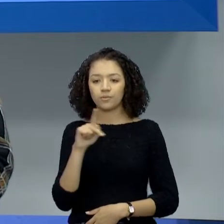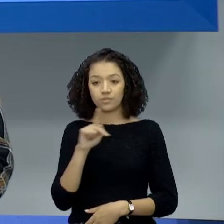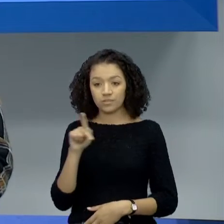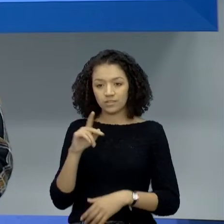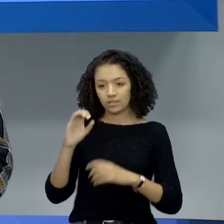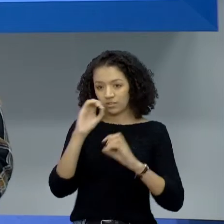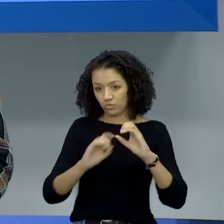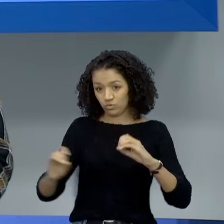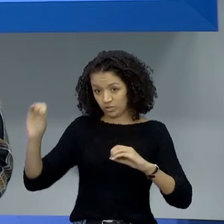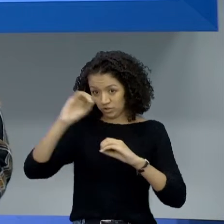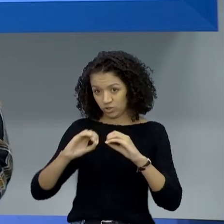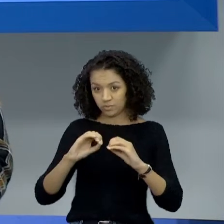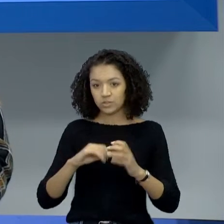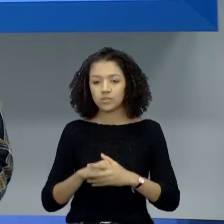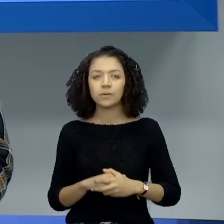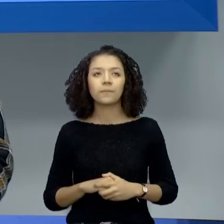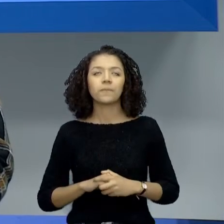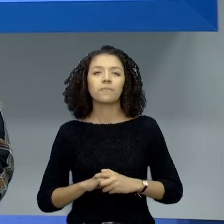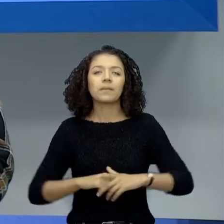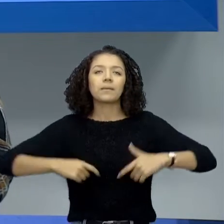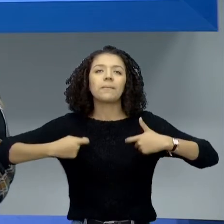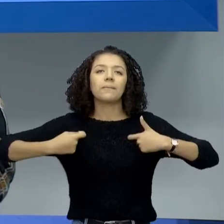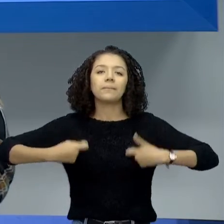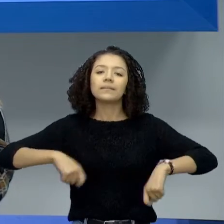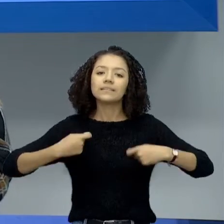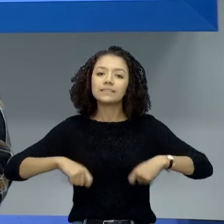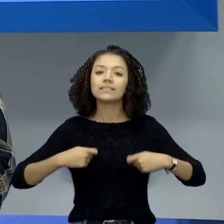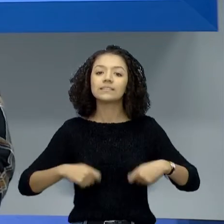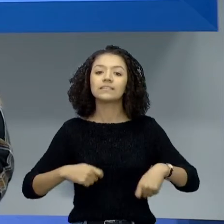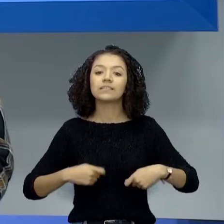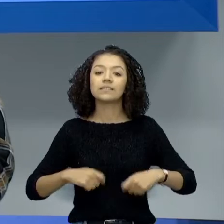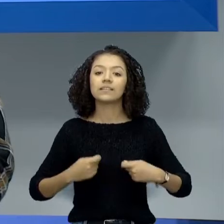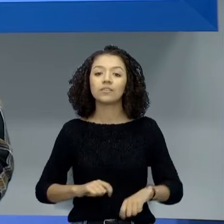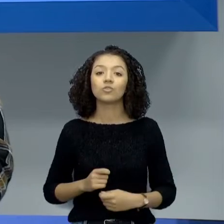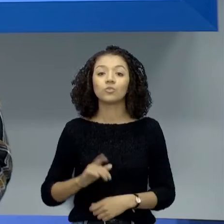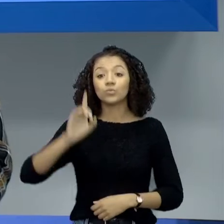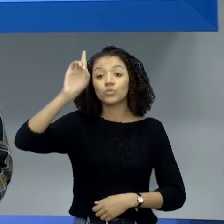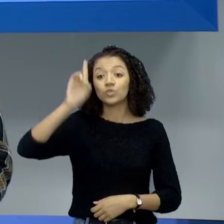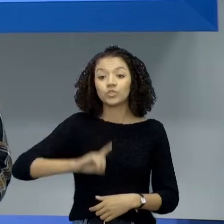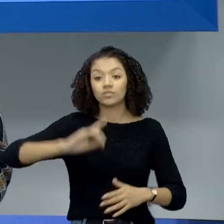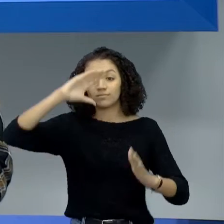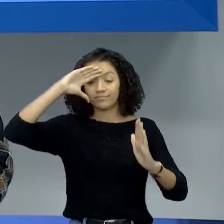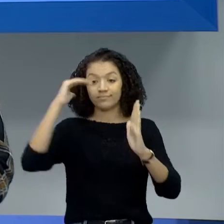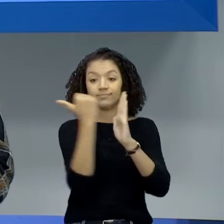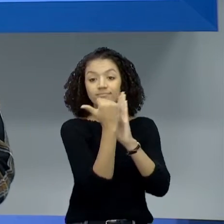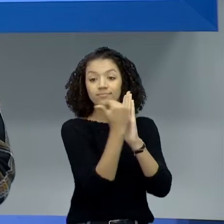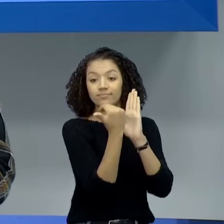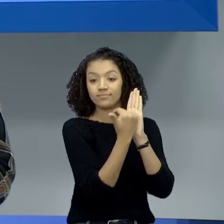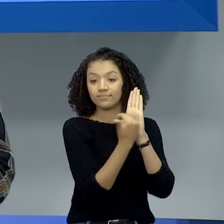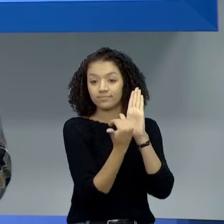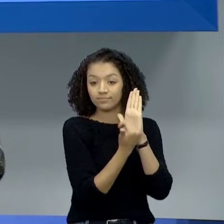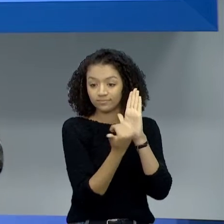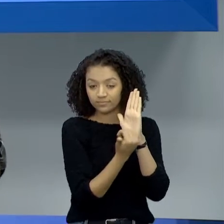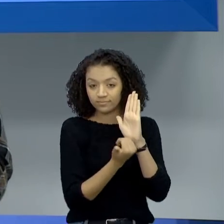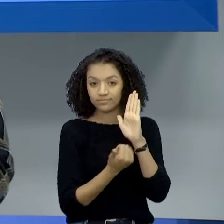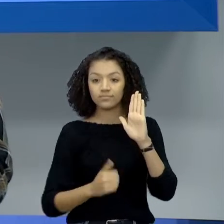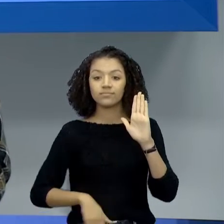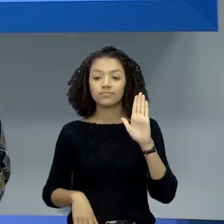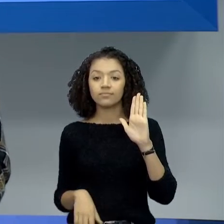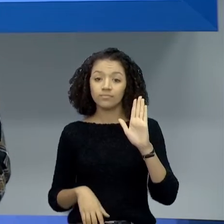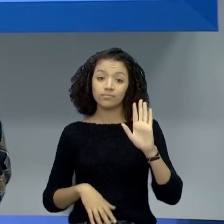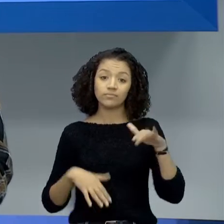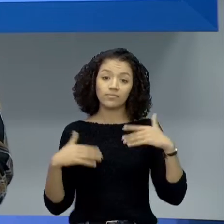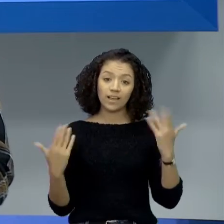Centro de Mídias, a gente precisa sempre estar pautado ali nos direitos autorais. Então, às vezes você quer pesquisar utilizar, né, uma